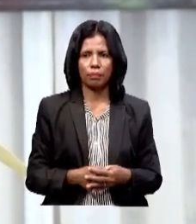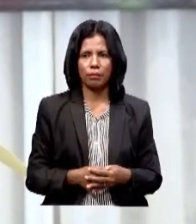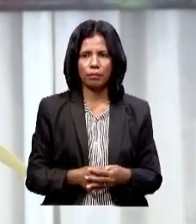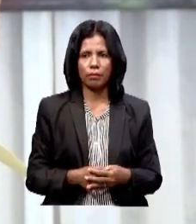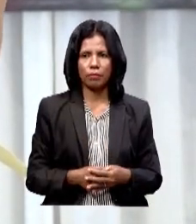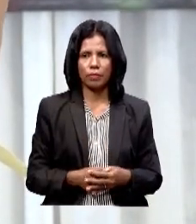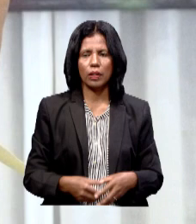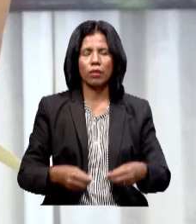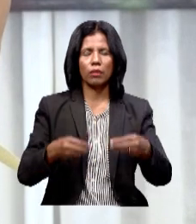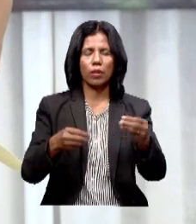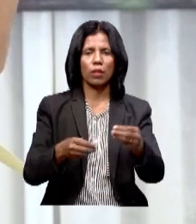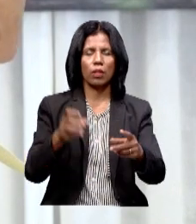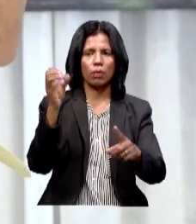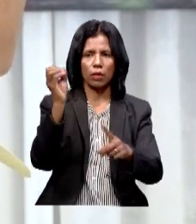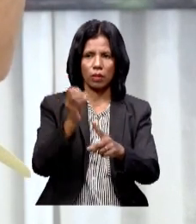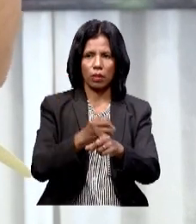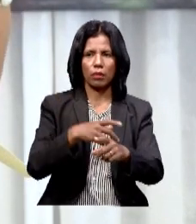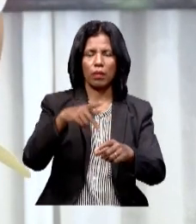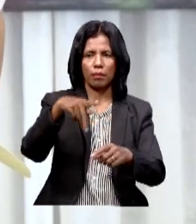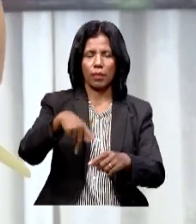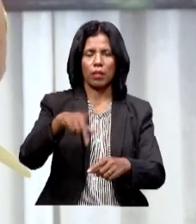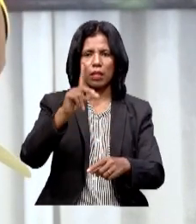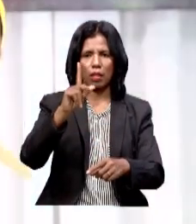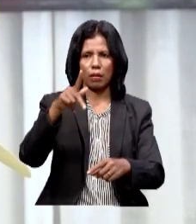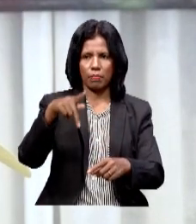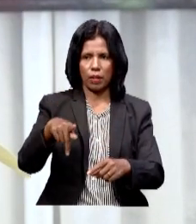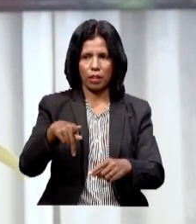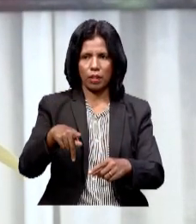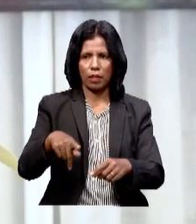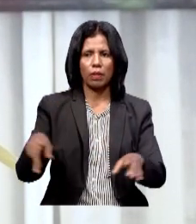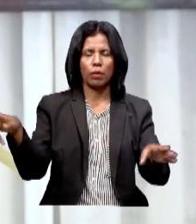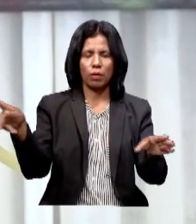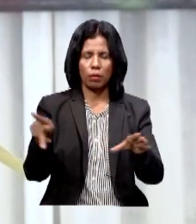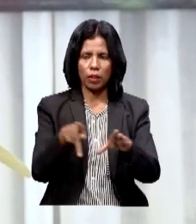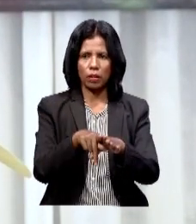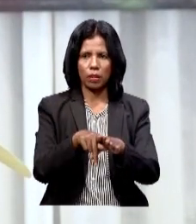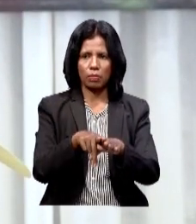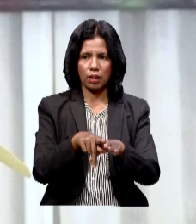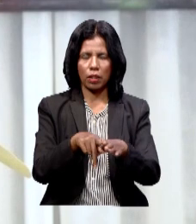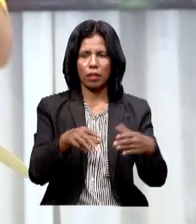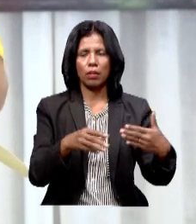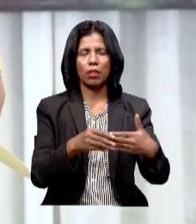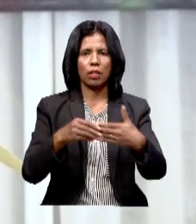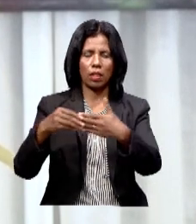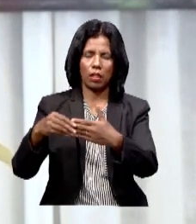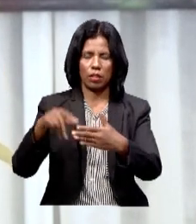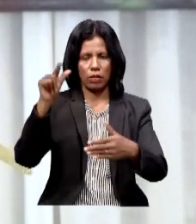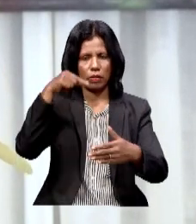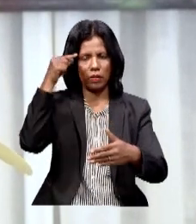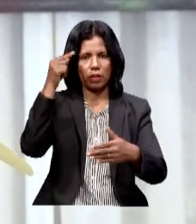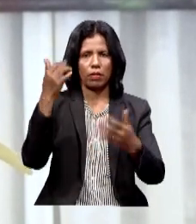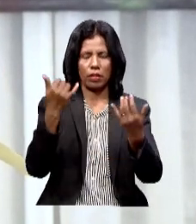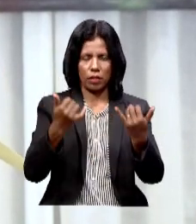No fo opportunidade pa PLP onde participa e a plataforma ira